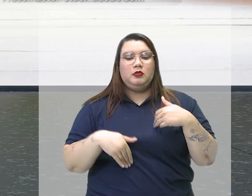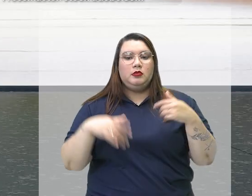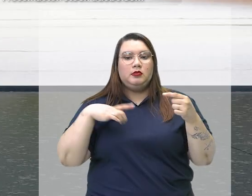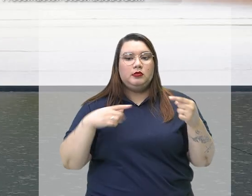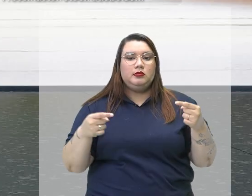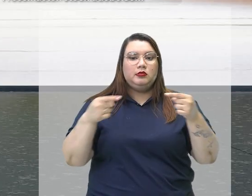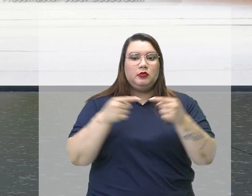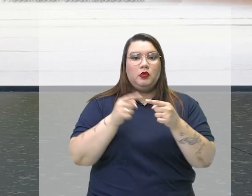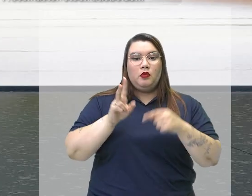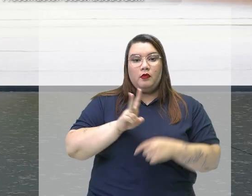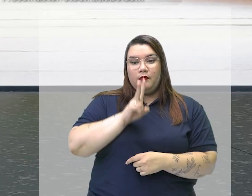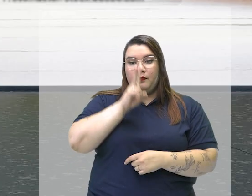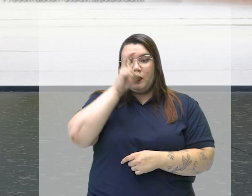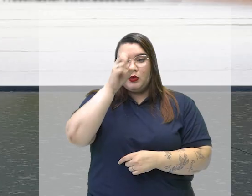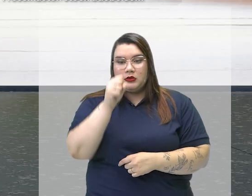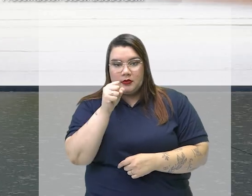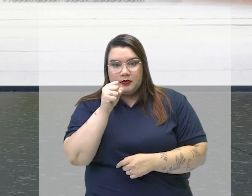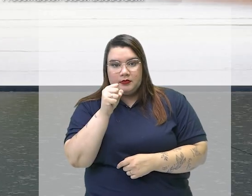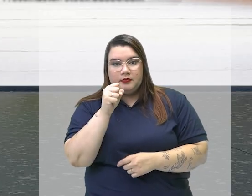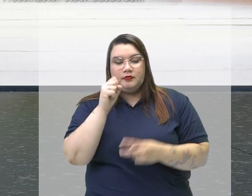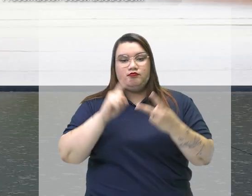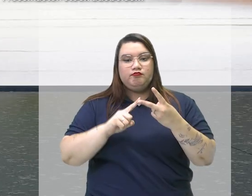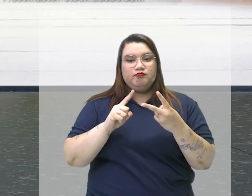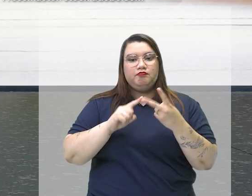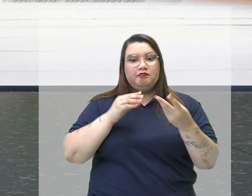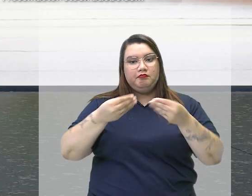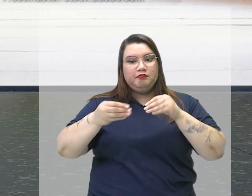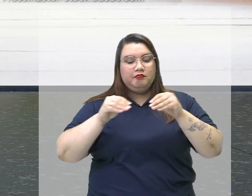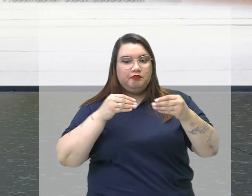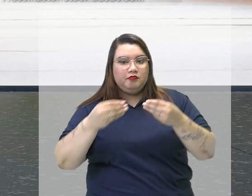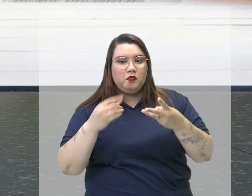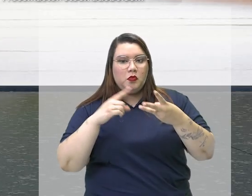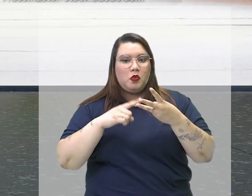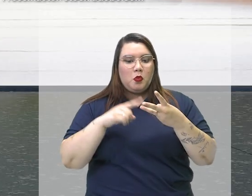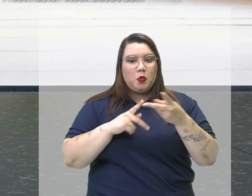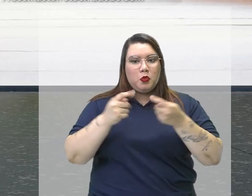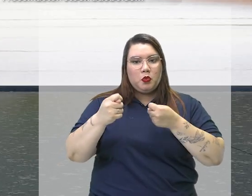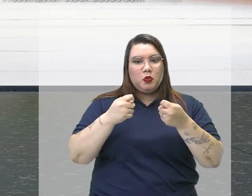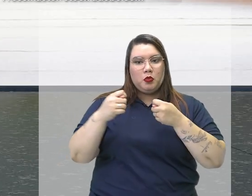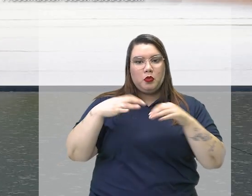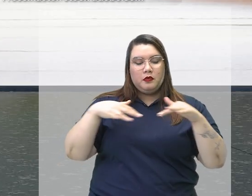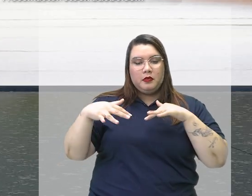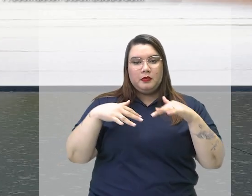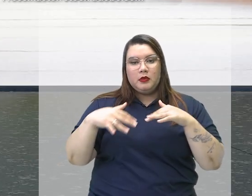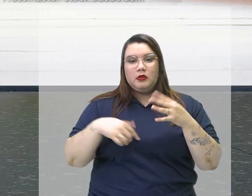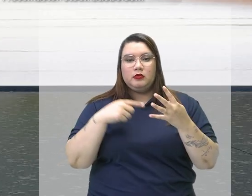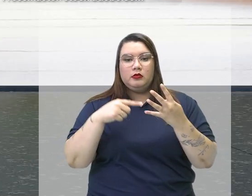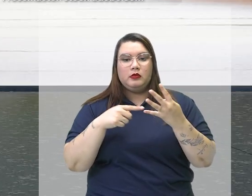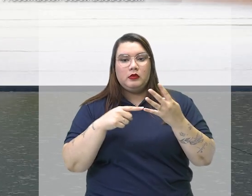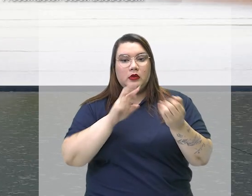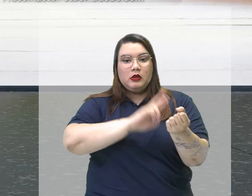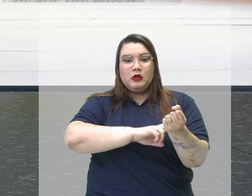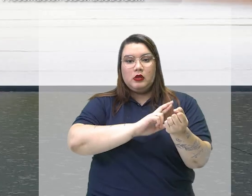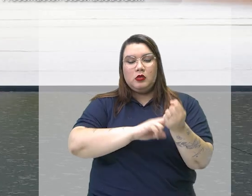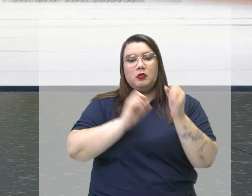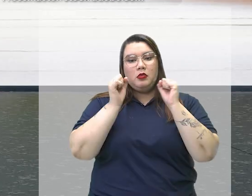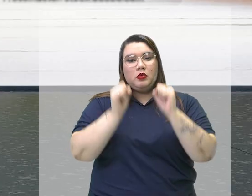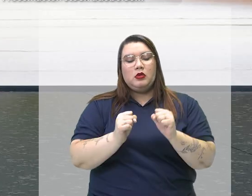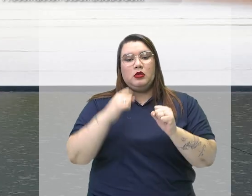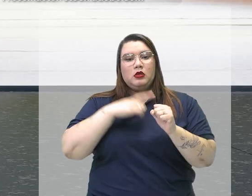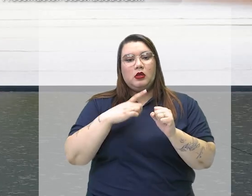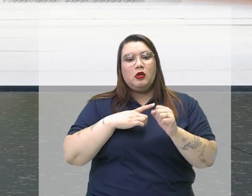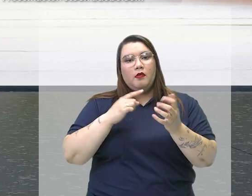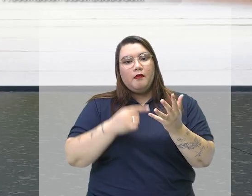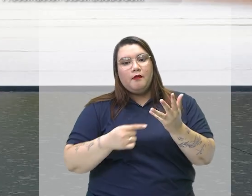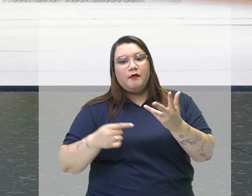práticas corporais que combinam força, flexibilidade, coordenação e